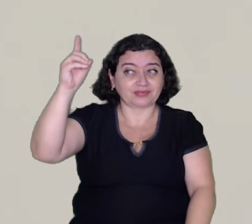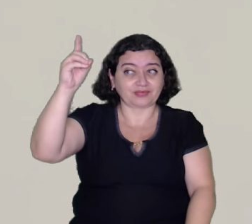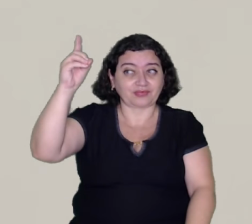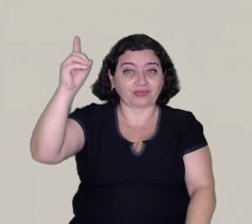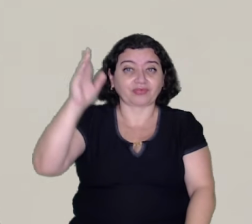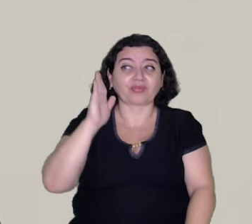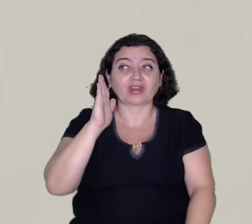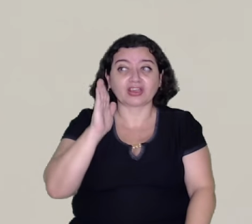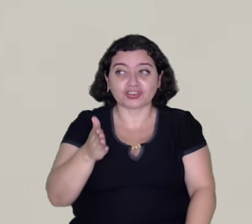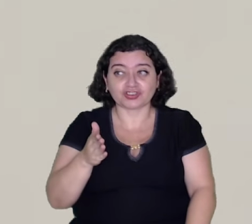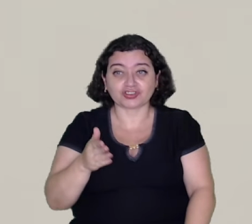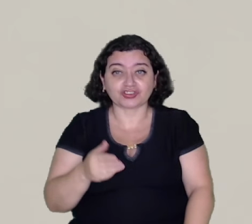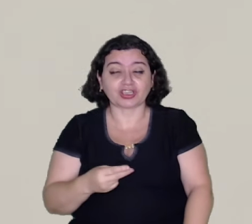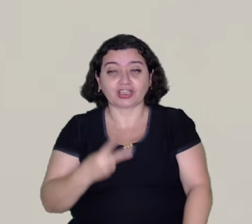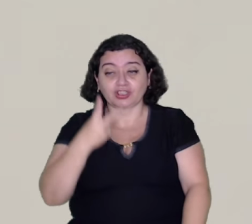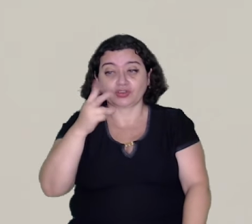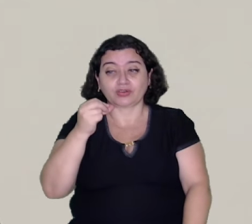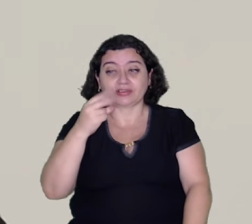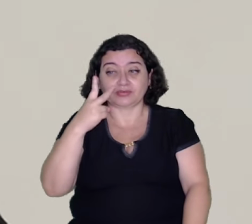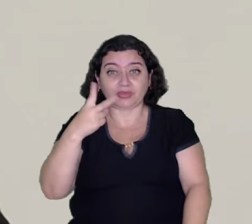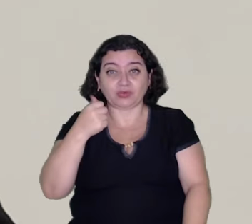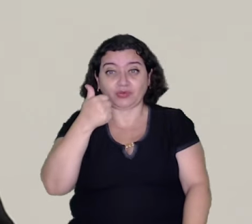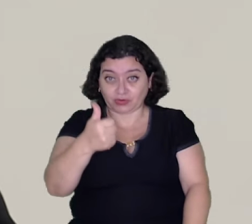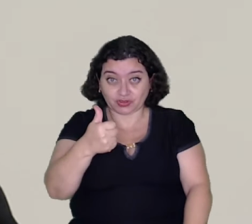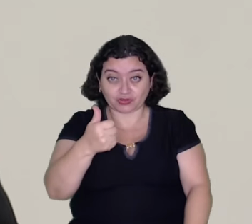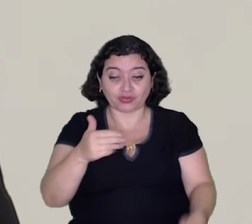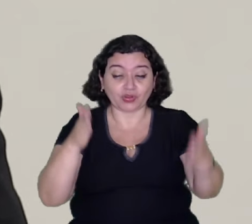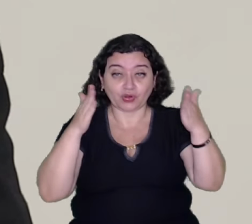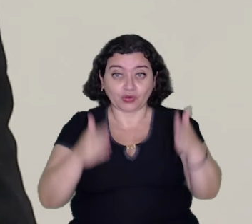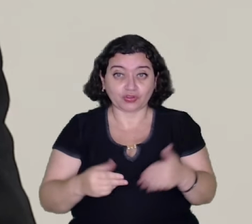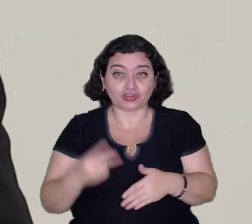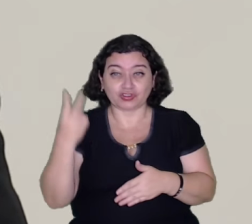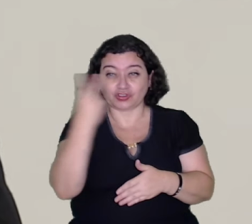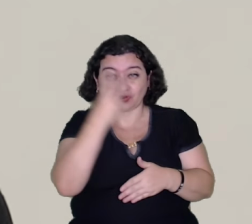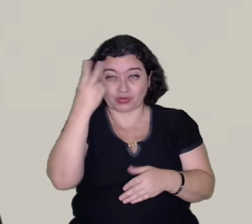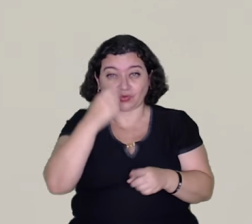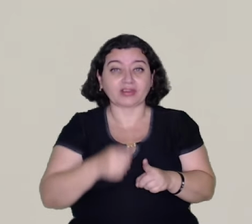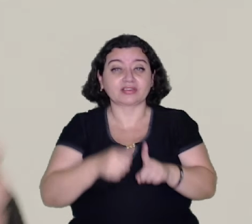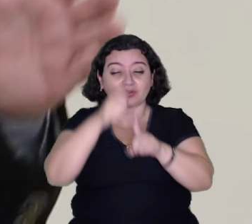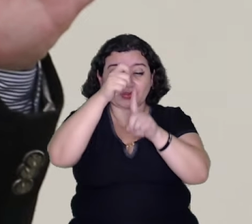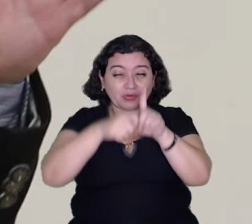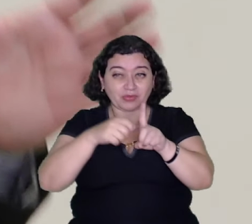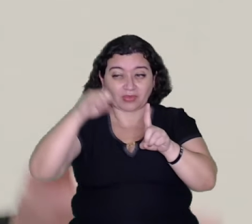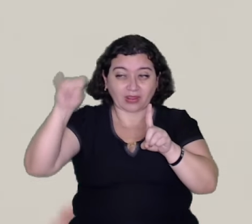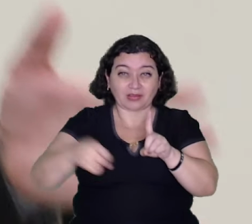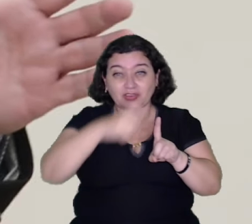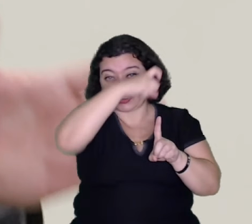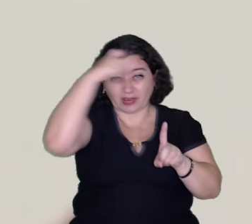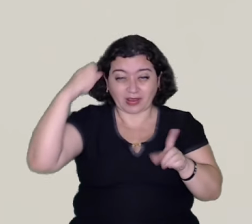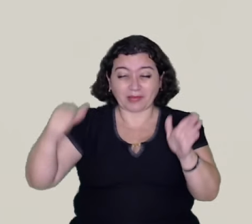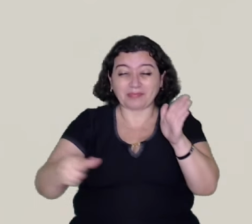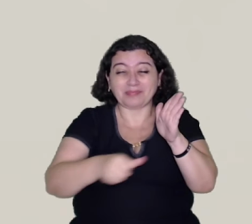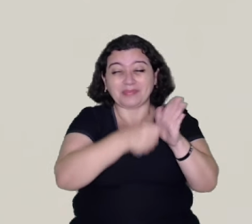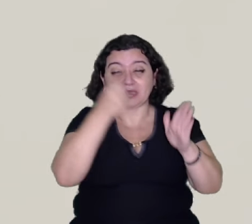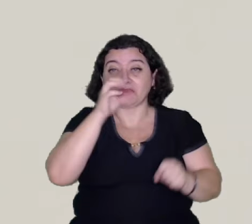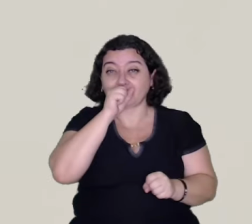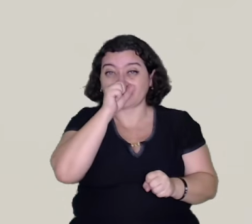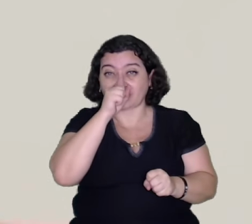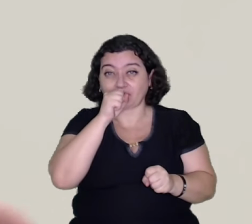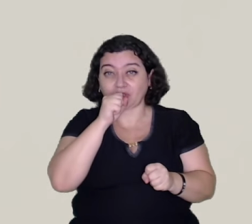Já estamos em 2021, hoje, dia 2 de janeiro, primeiro sábado do novo